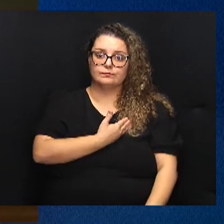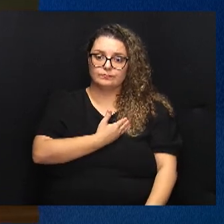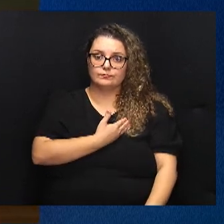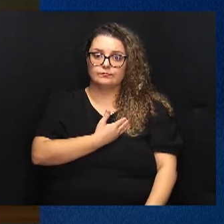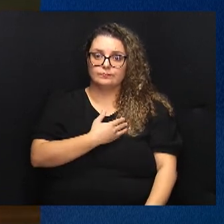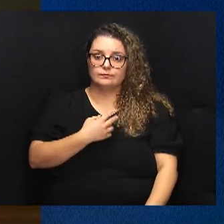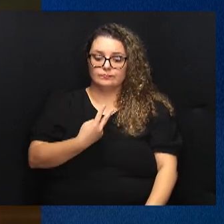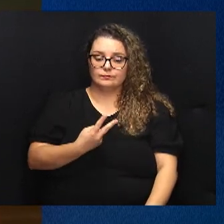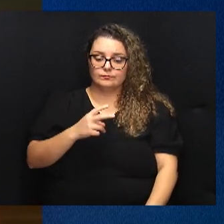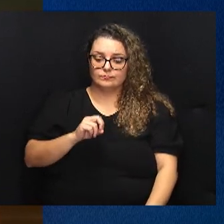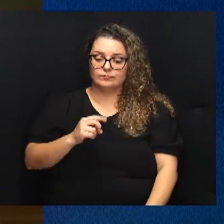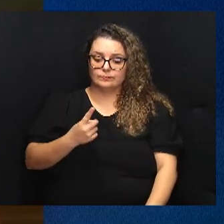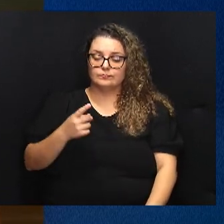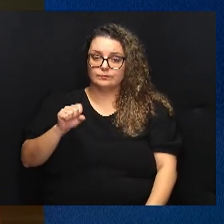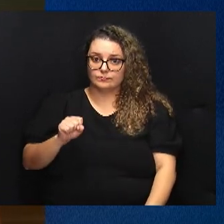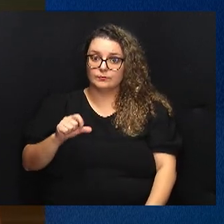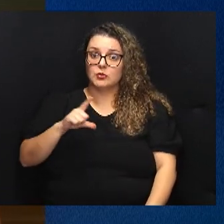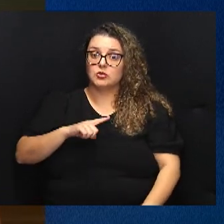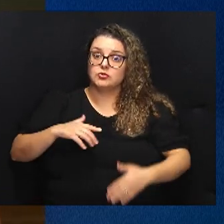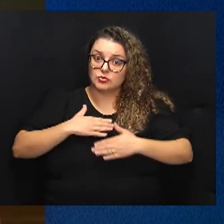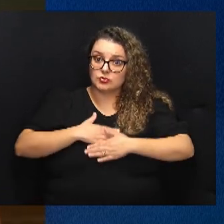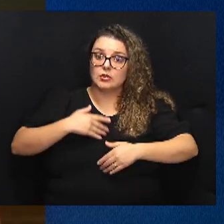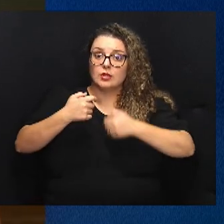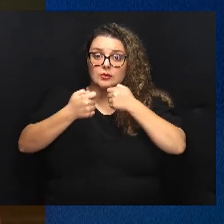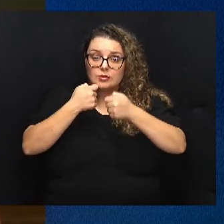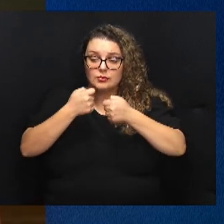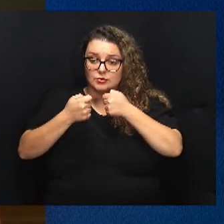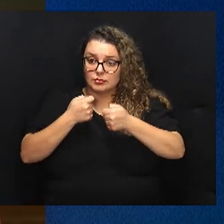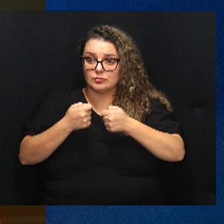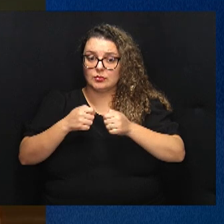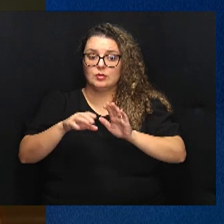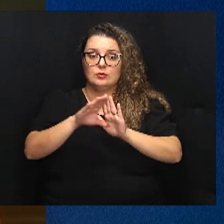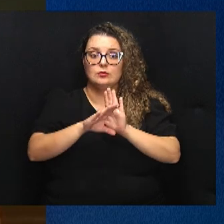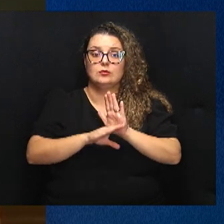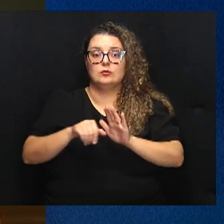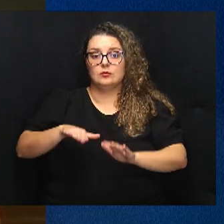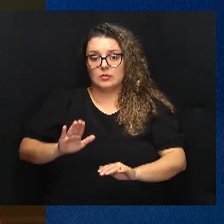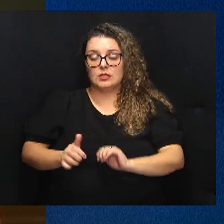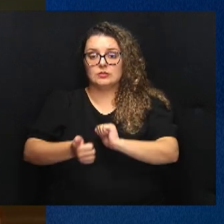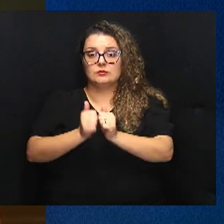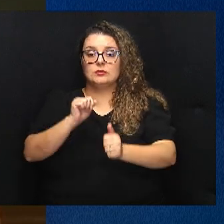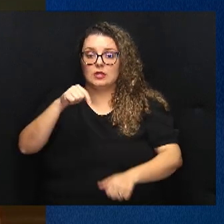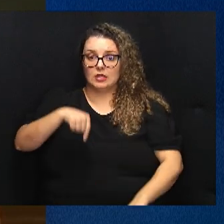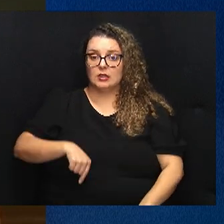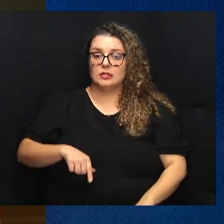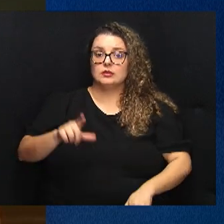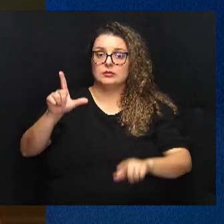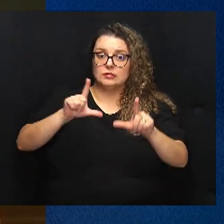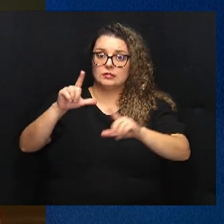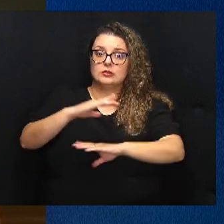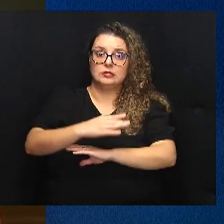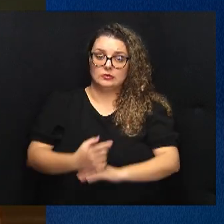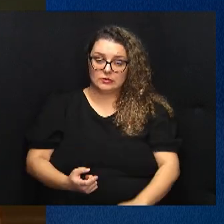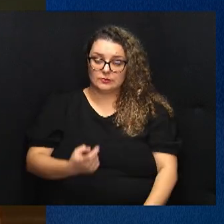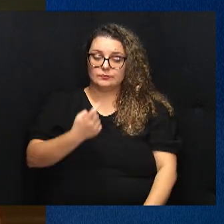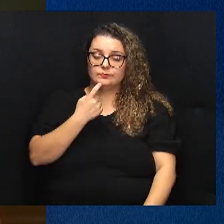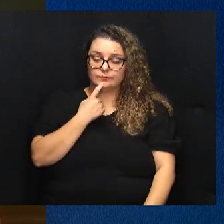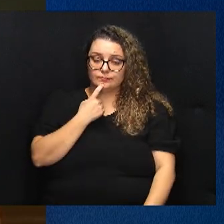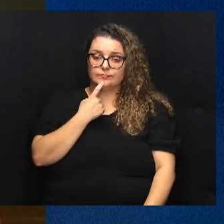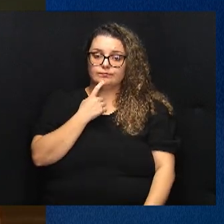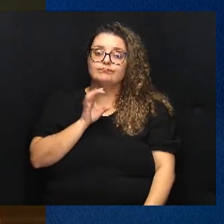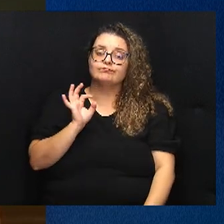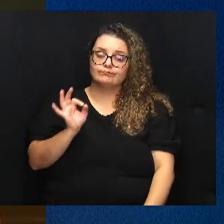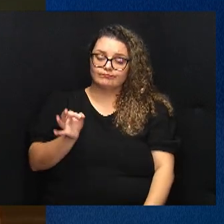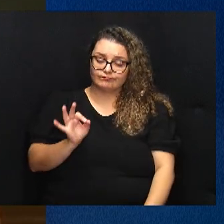Em 2018, tive o prazer de entrevistá-lo para o programa Mais Esportes, aqui mesmo da TV Câmara Campinas, e sem